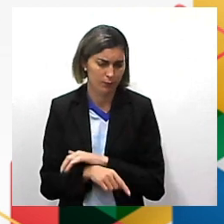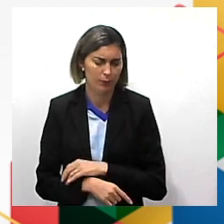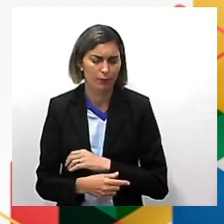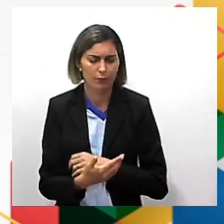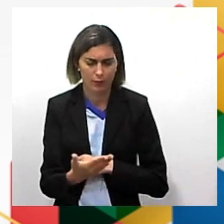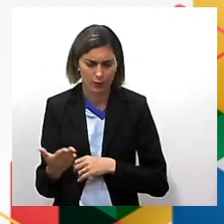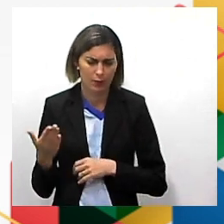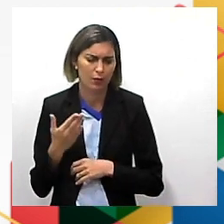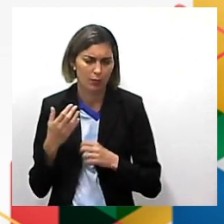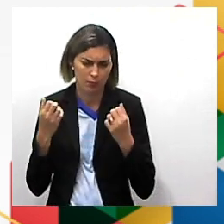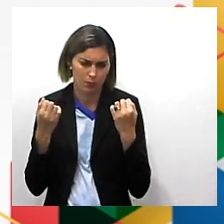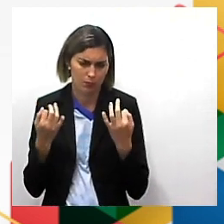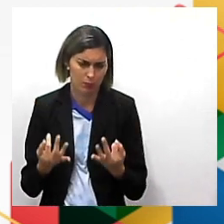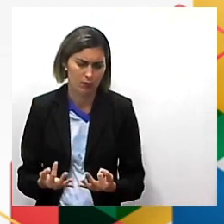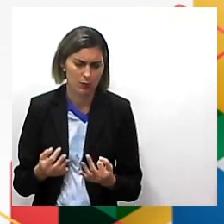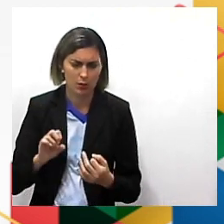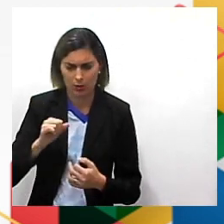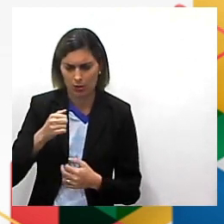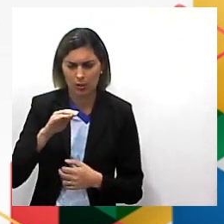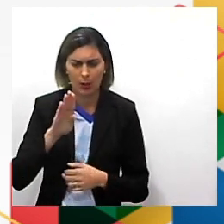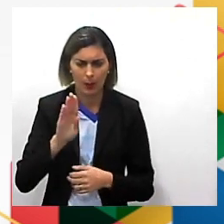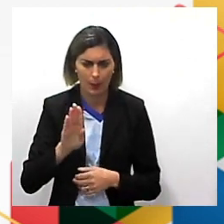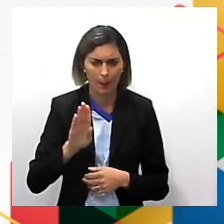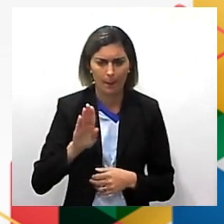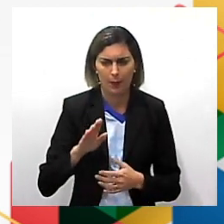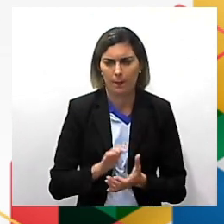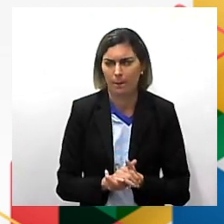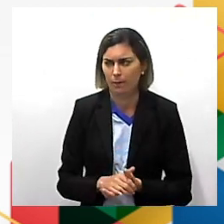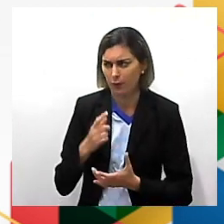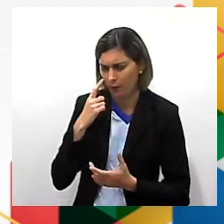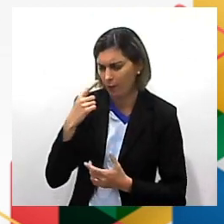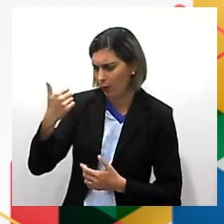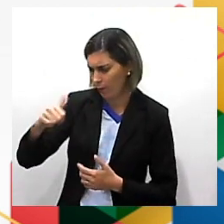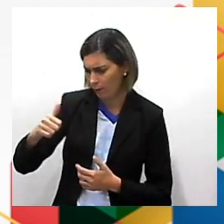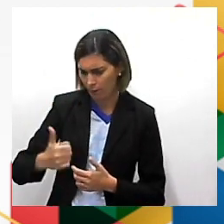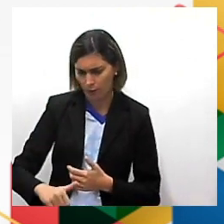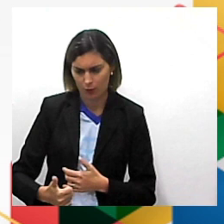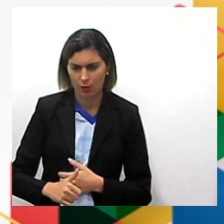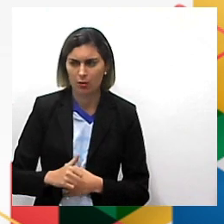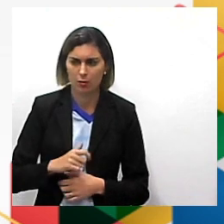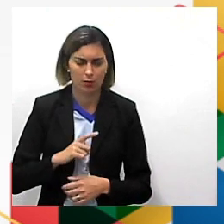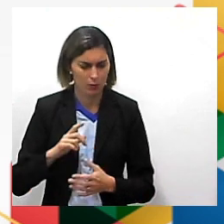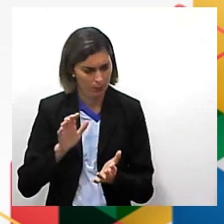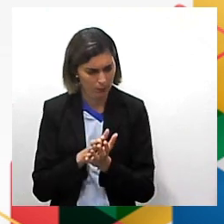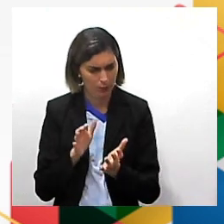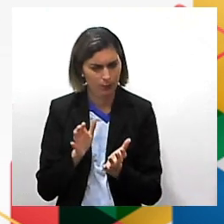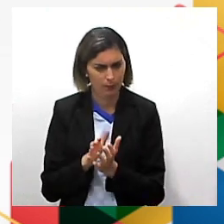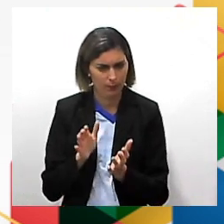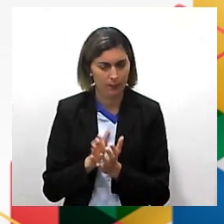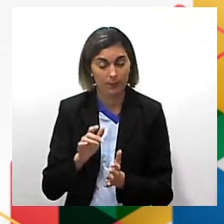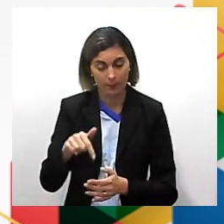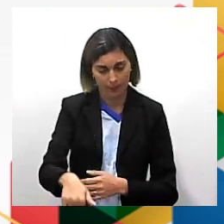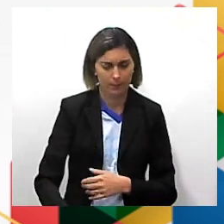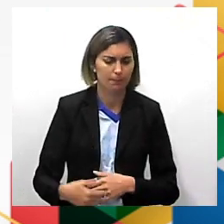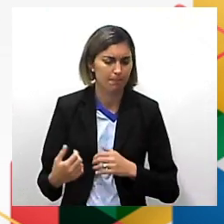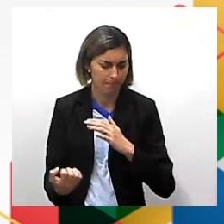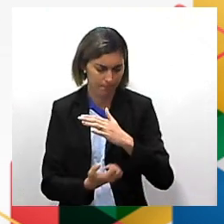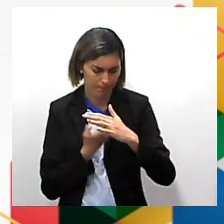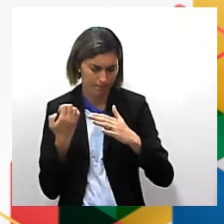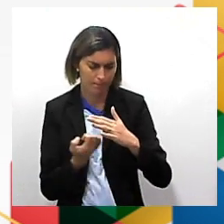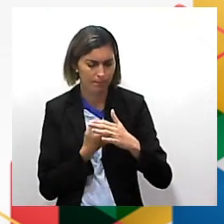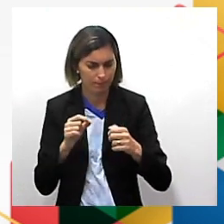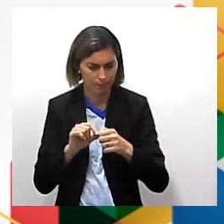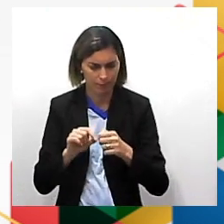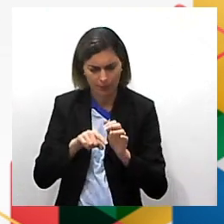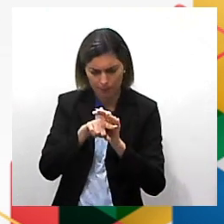foi tratada no SAEP, a avaliação aqui de Pernambuco. A empresa que